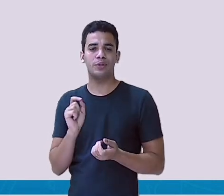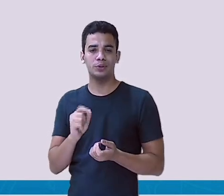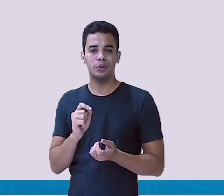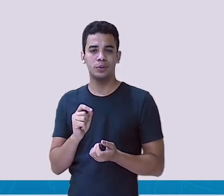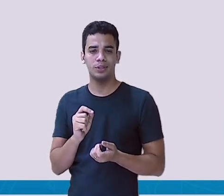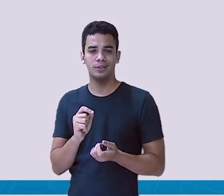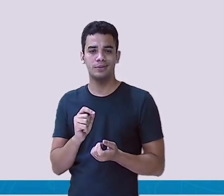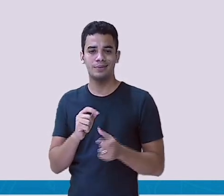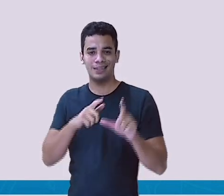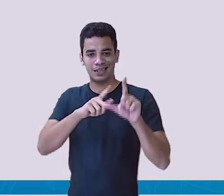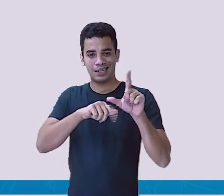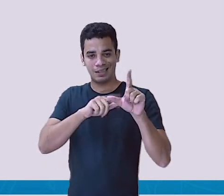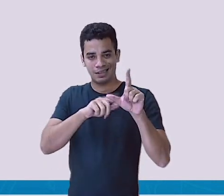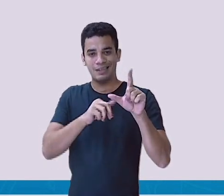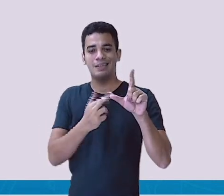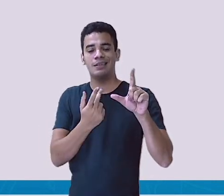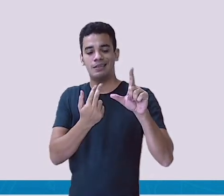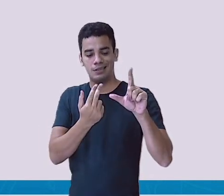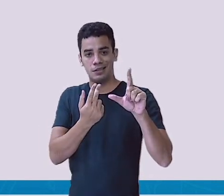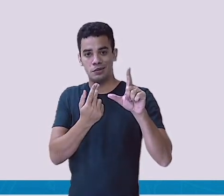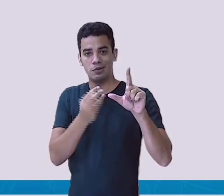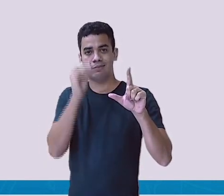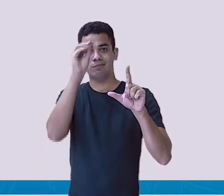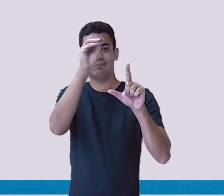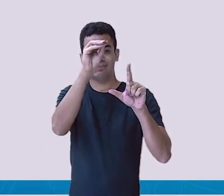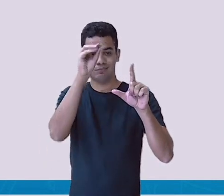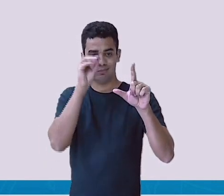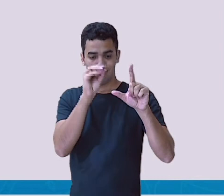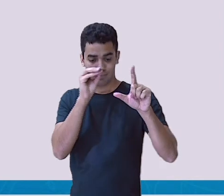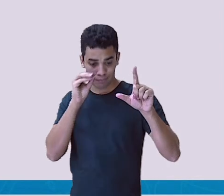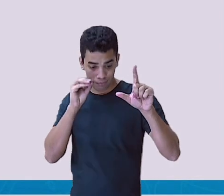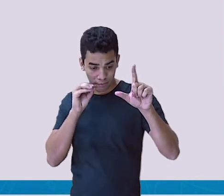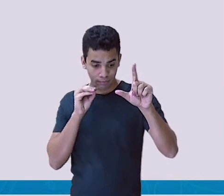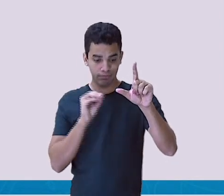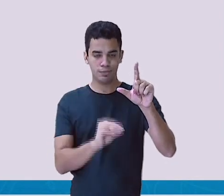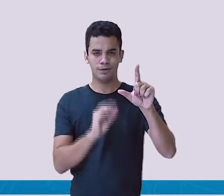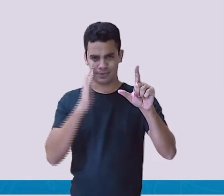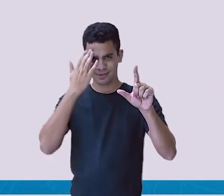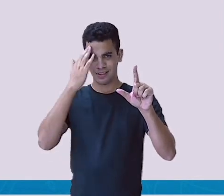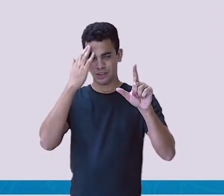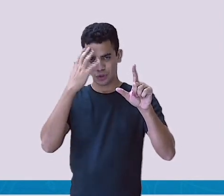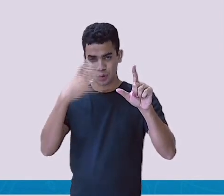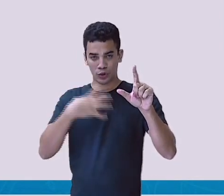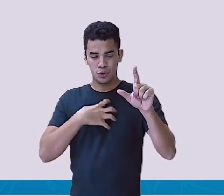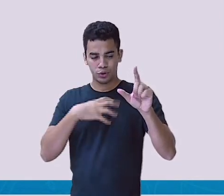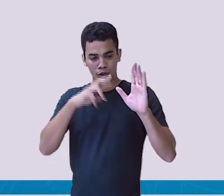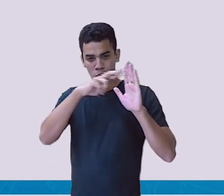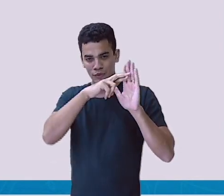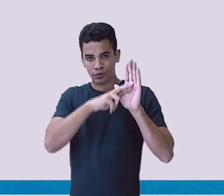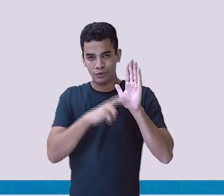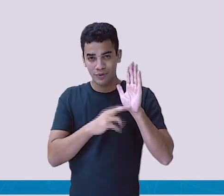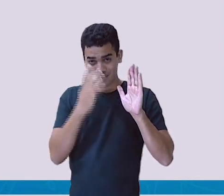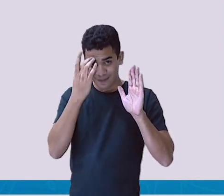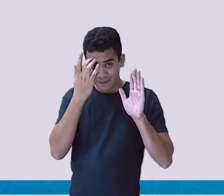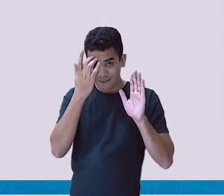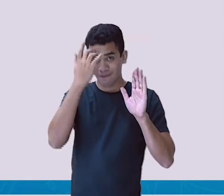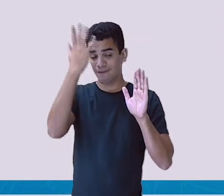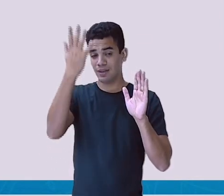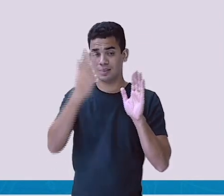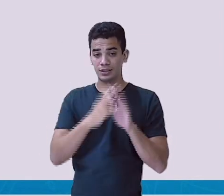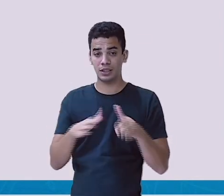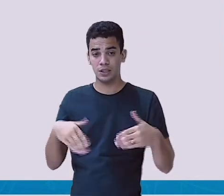e conservo o sinal, permanece o sinal. É regrinha de adição nos números inteiros. Então, eu